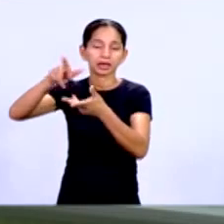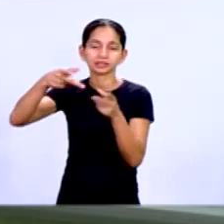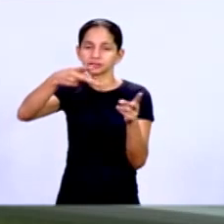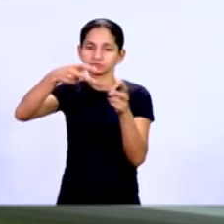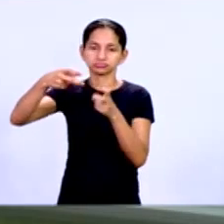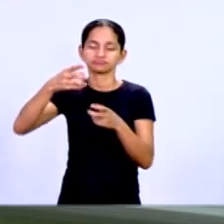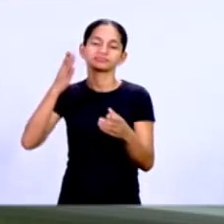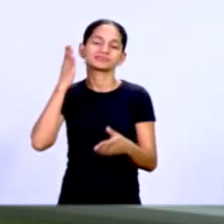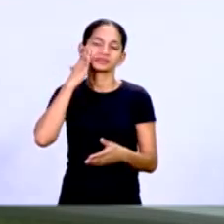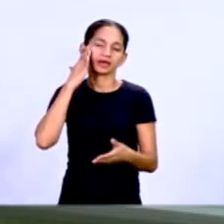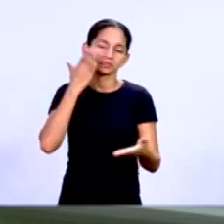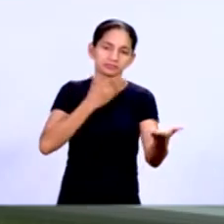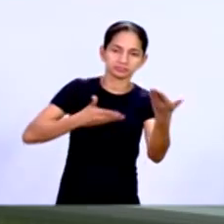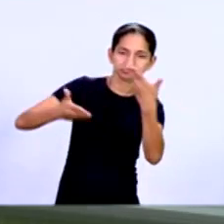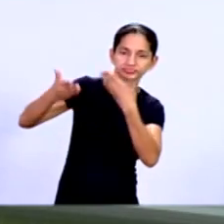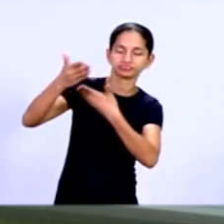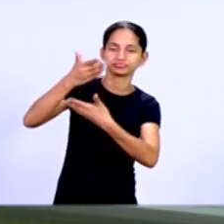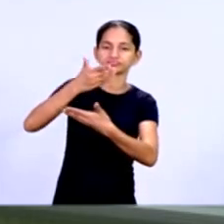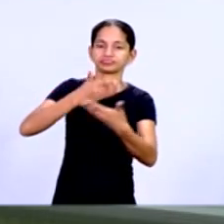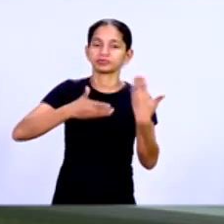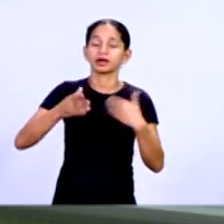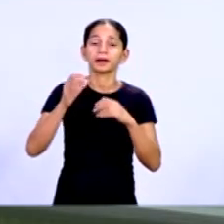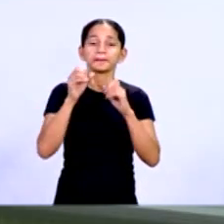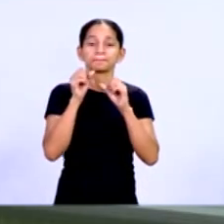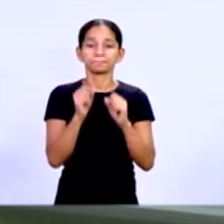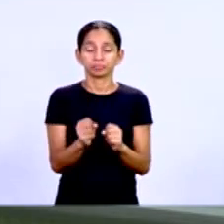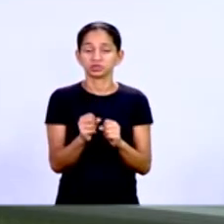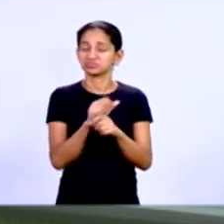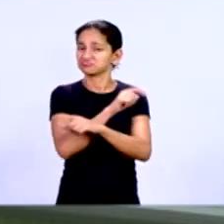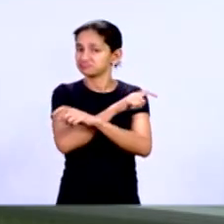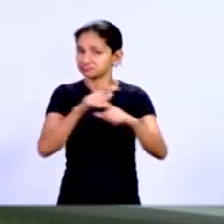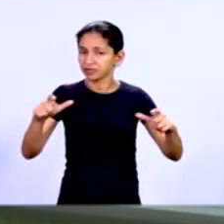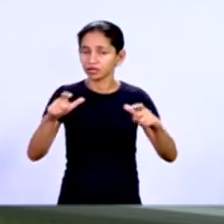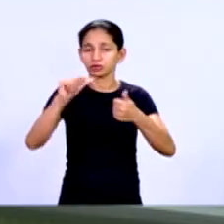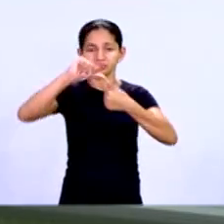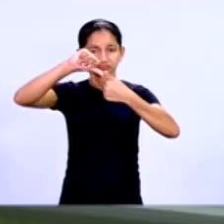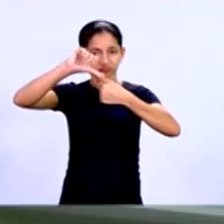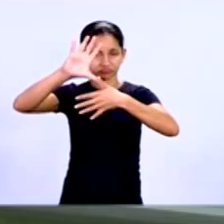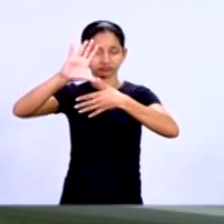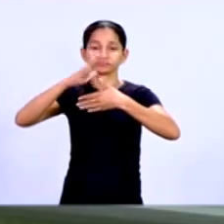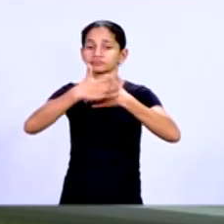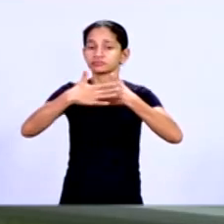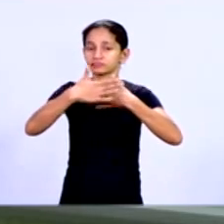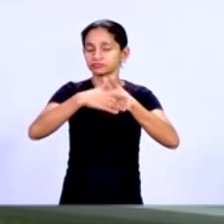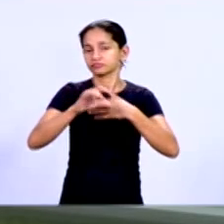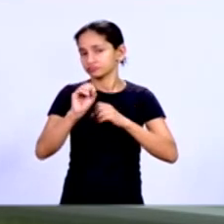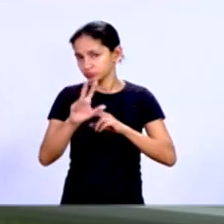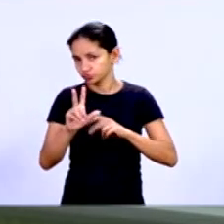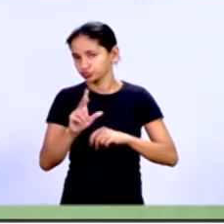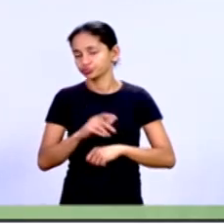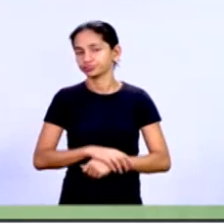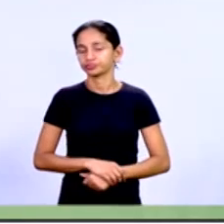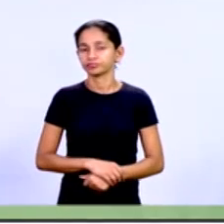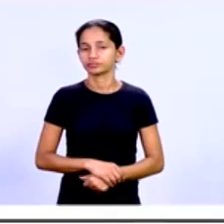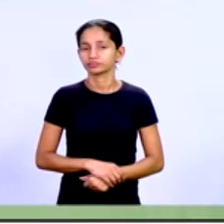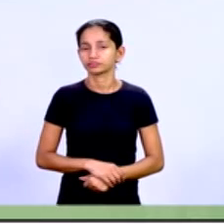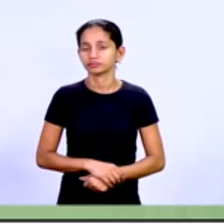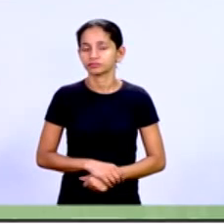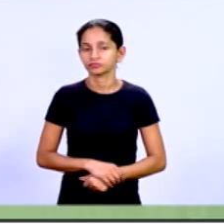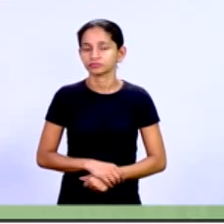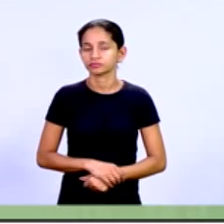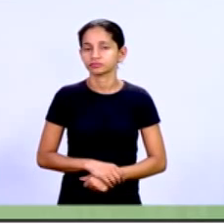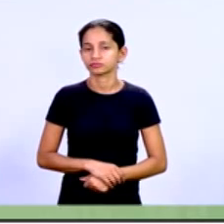nunca disponibiliza as transações no mercado, sendo ela uma das maiores da América Latina. Vamos em frente.